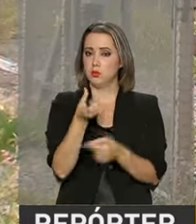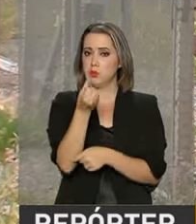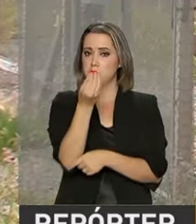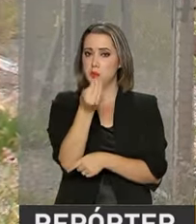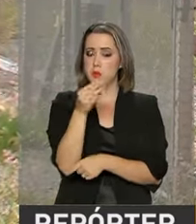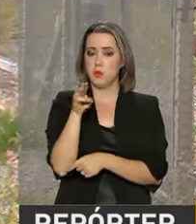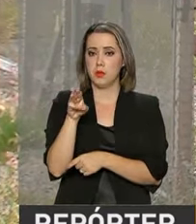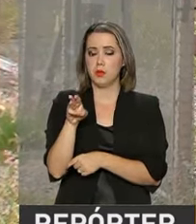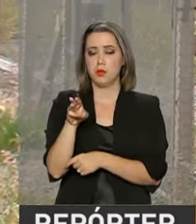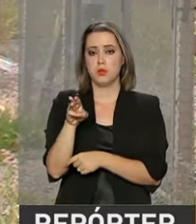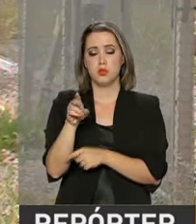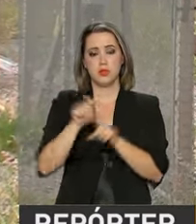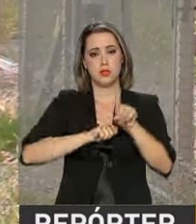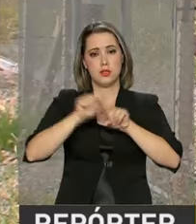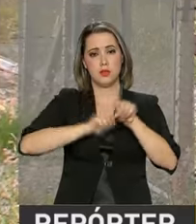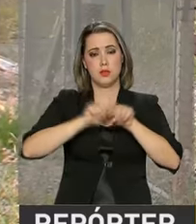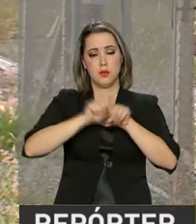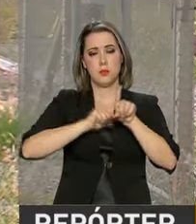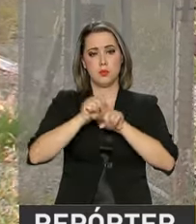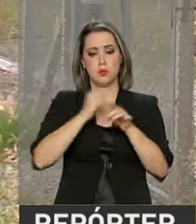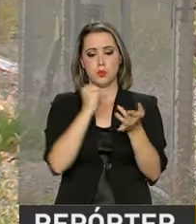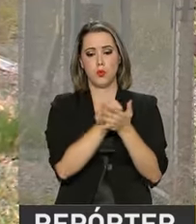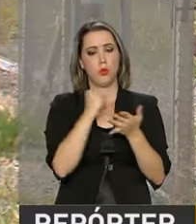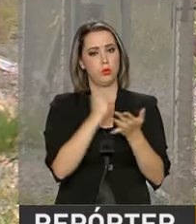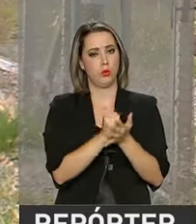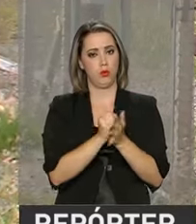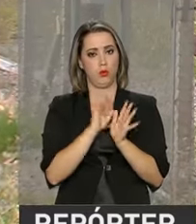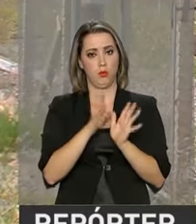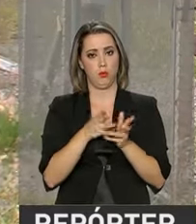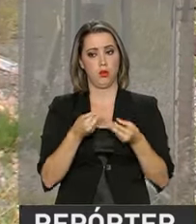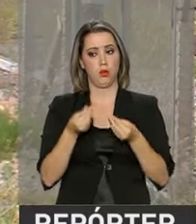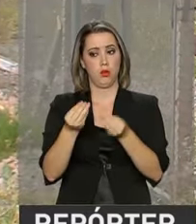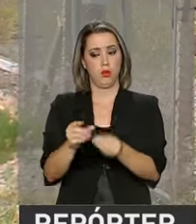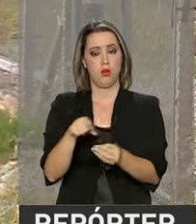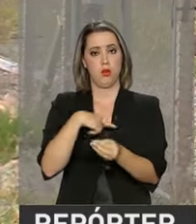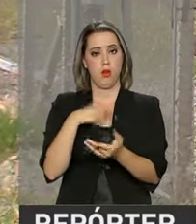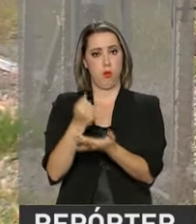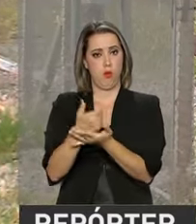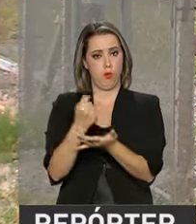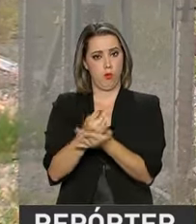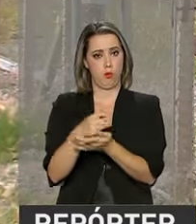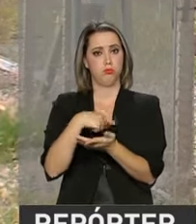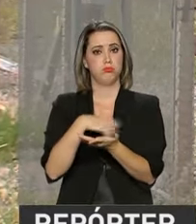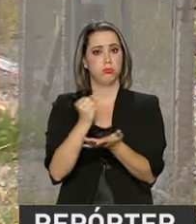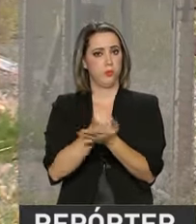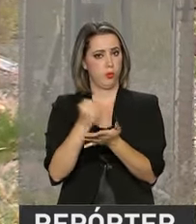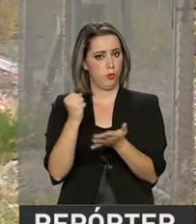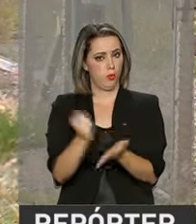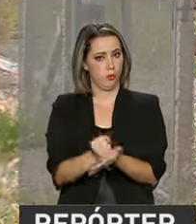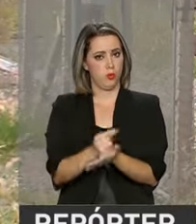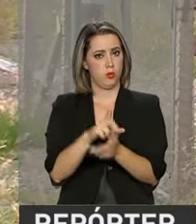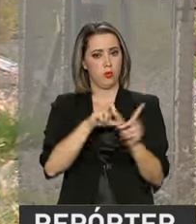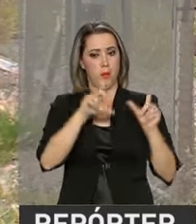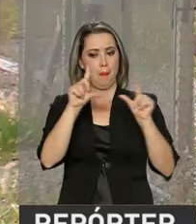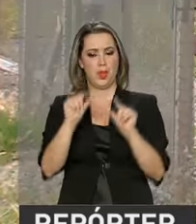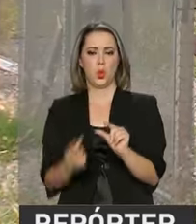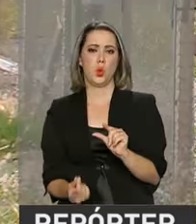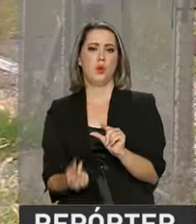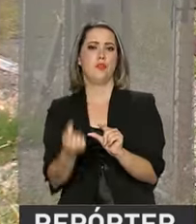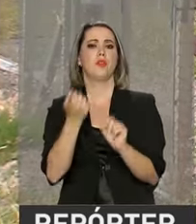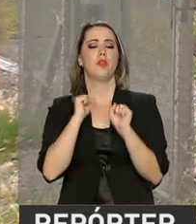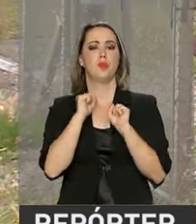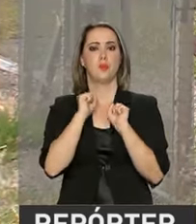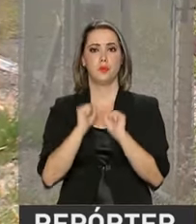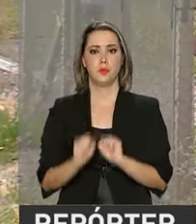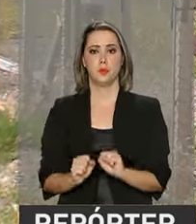meses depois da assinatura dos contratos leva a concessão à empresa que aceitar receber a menor receita anual permitida